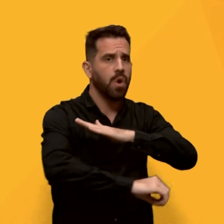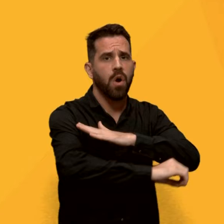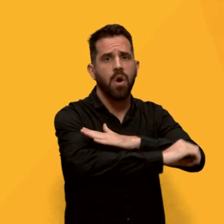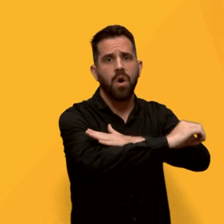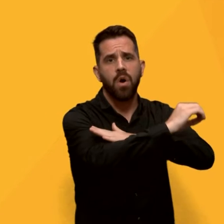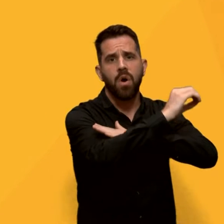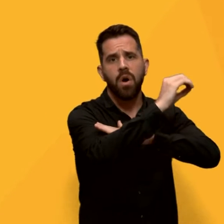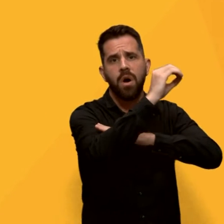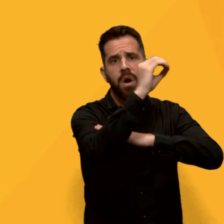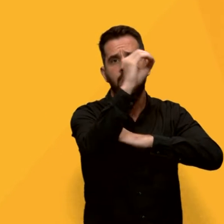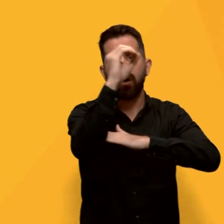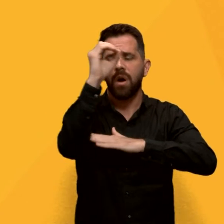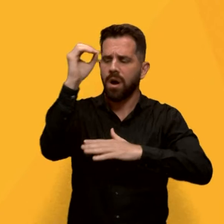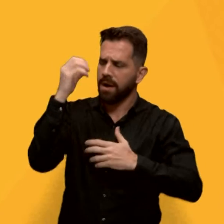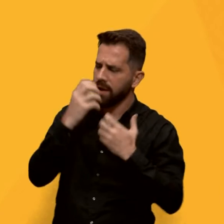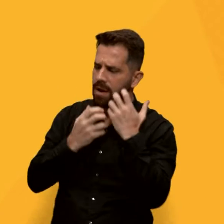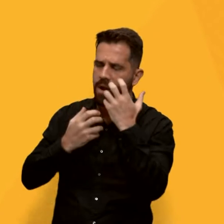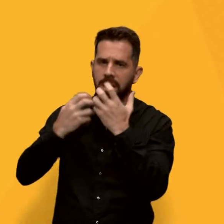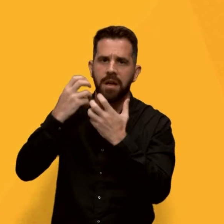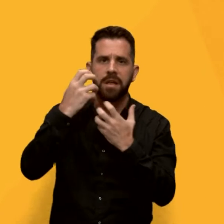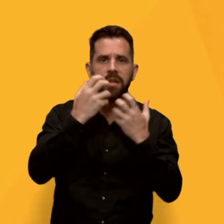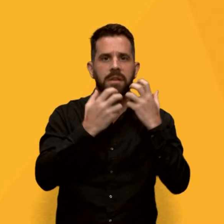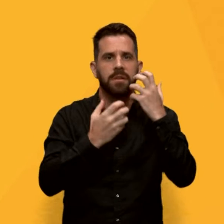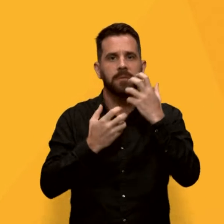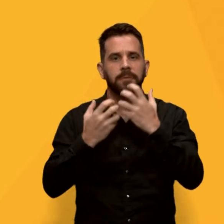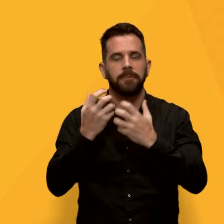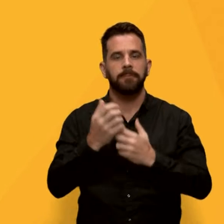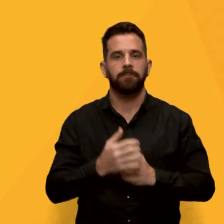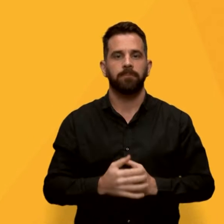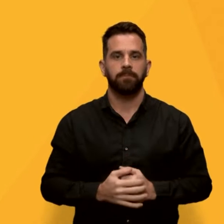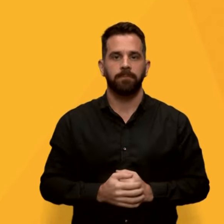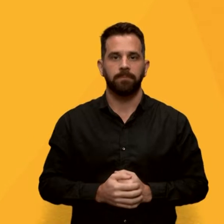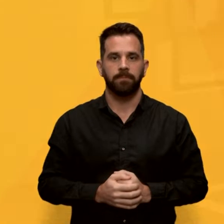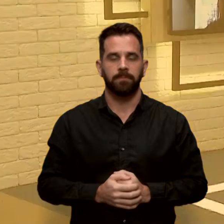eu canto, canto.